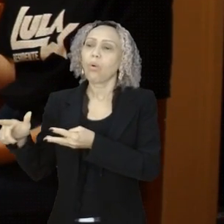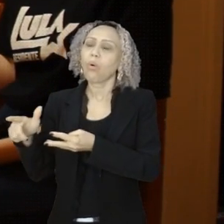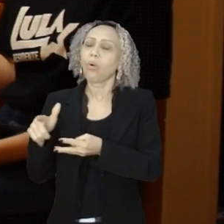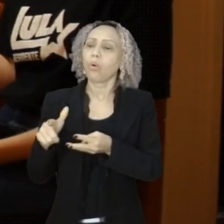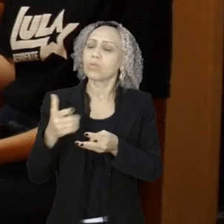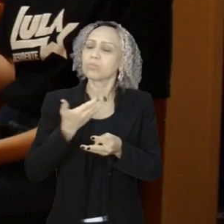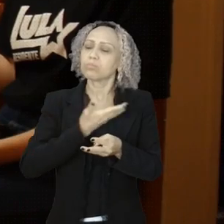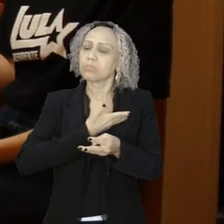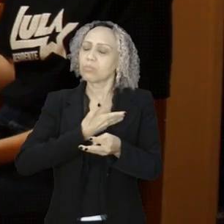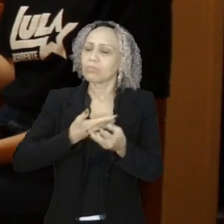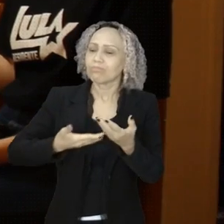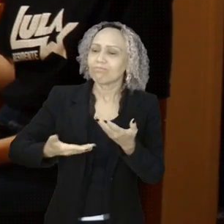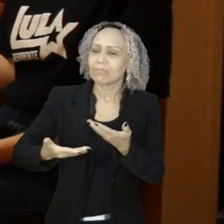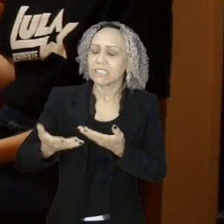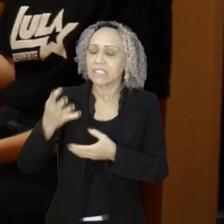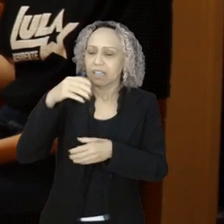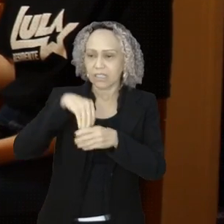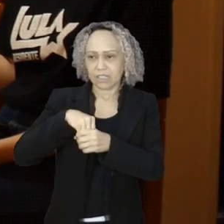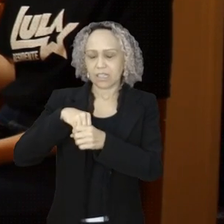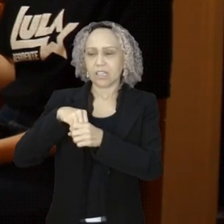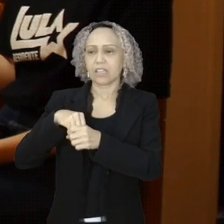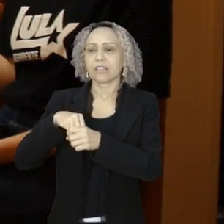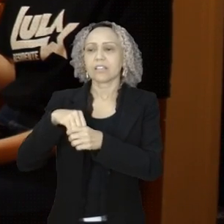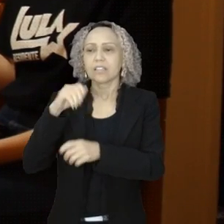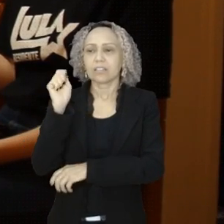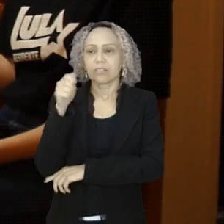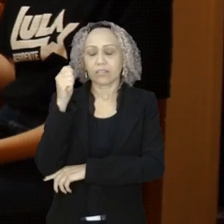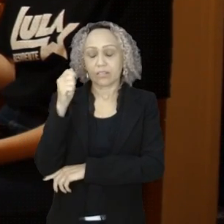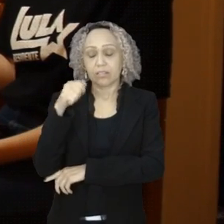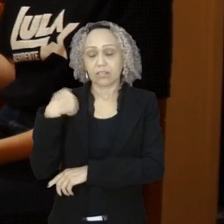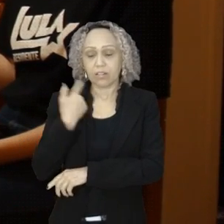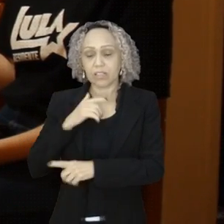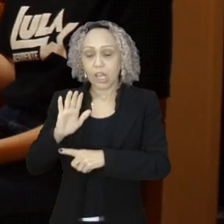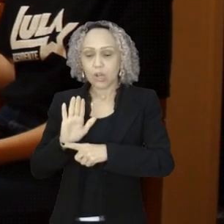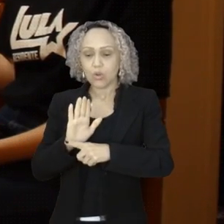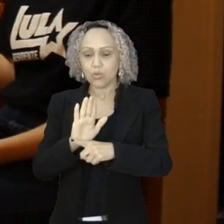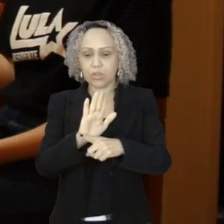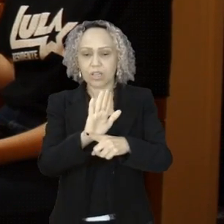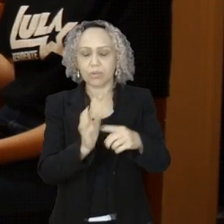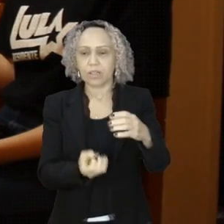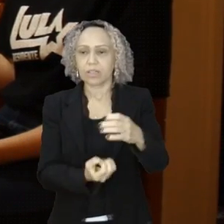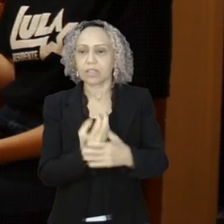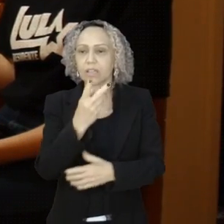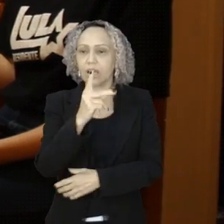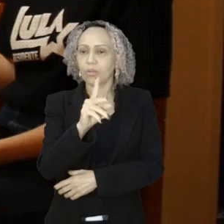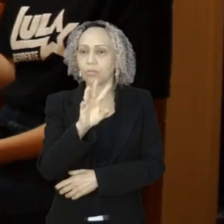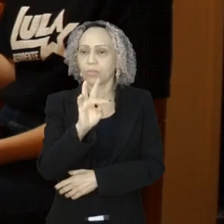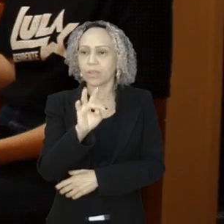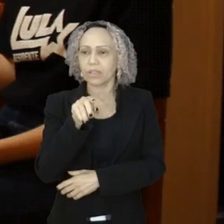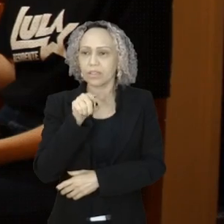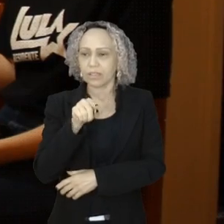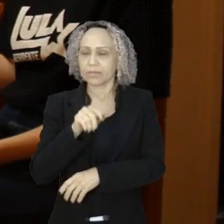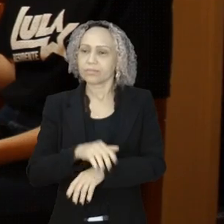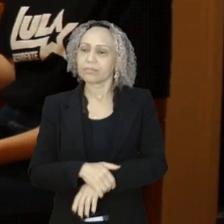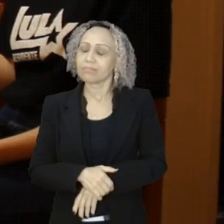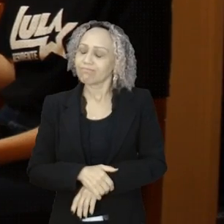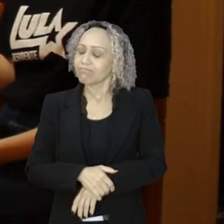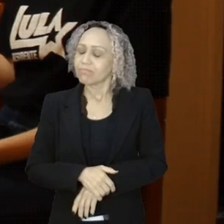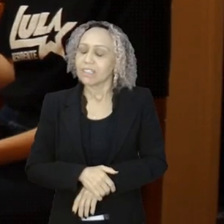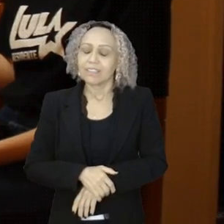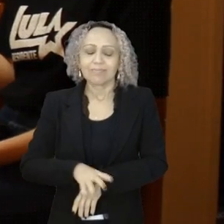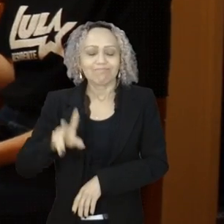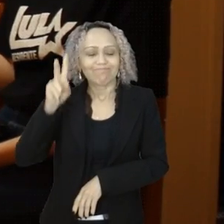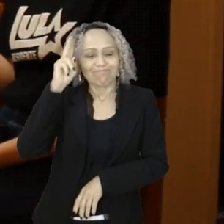a ajudar a construir o PT. Então, isso é uma experiência, sem dúvida nenhuma, não é?